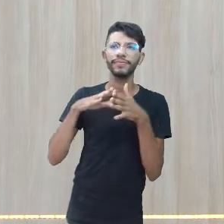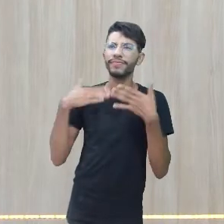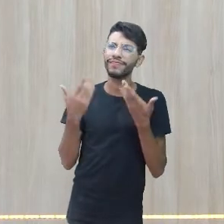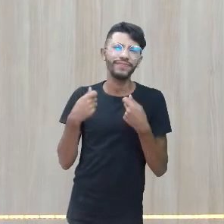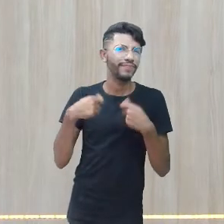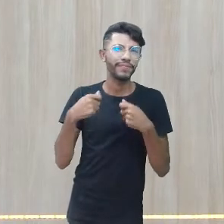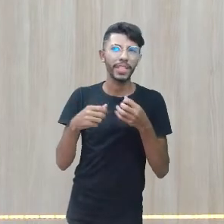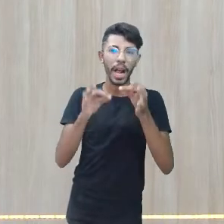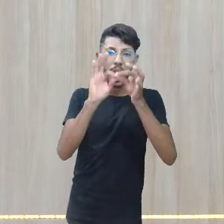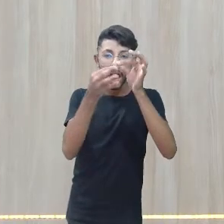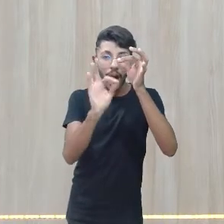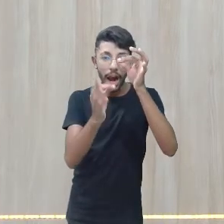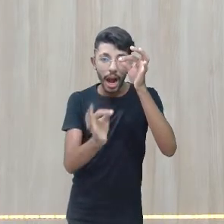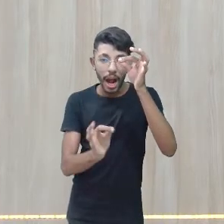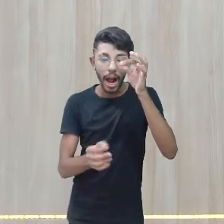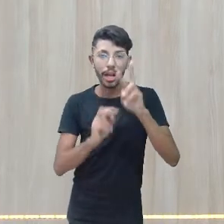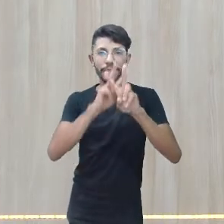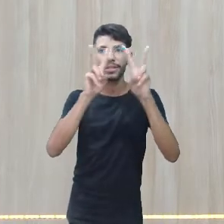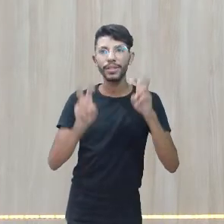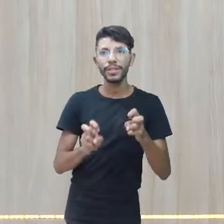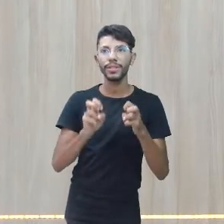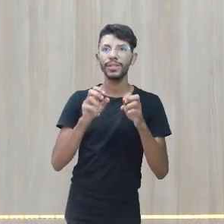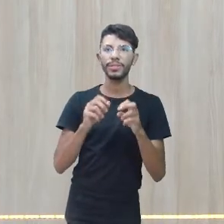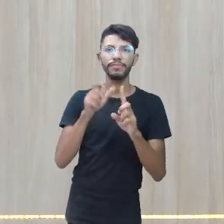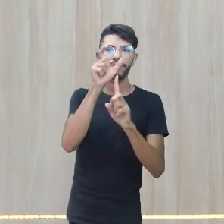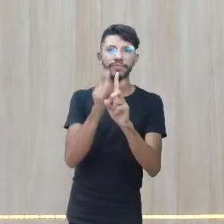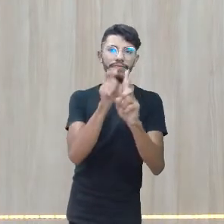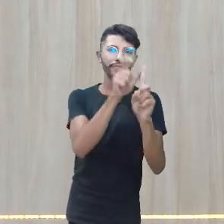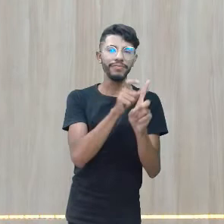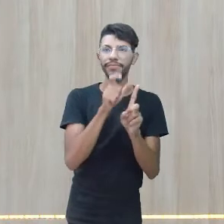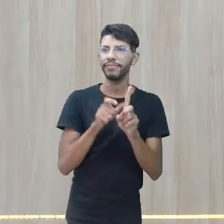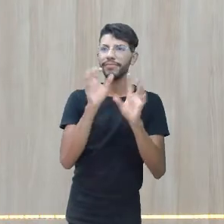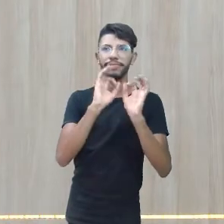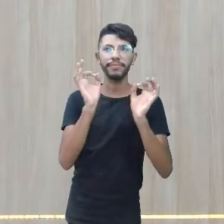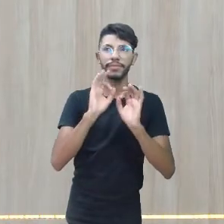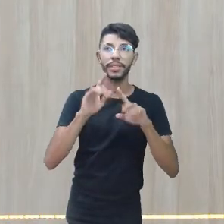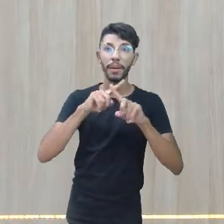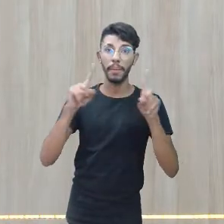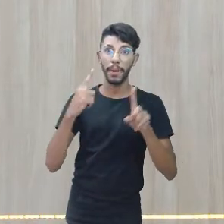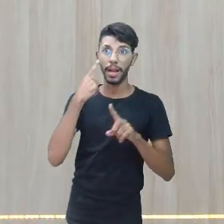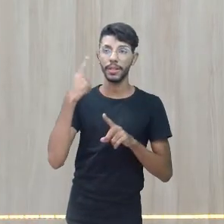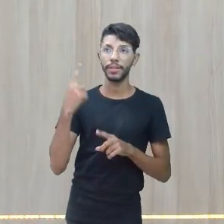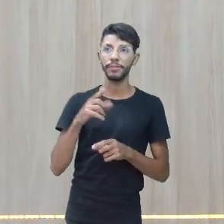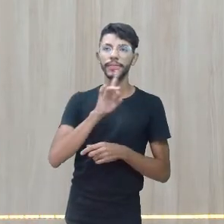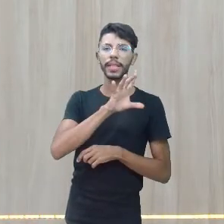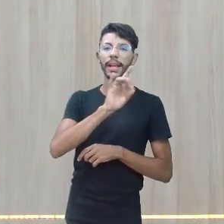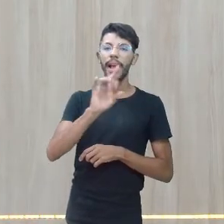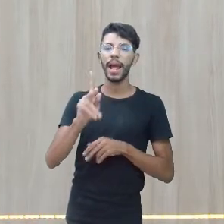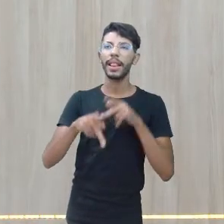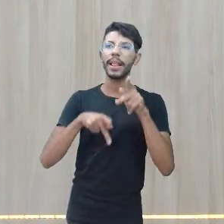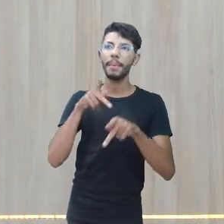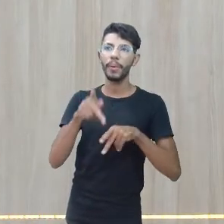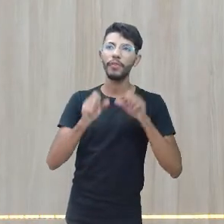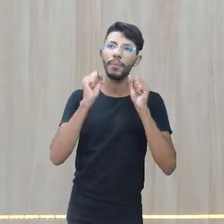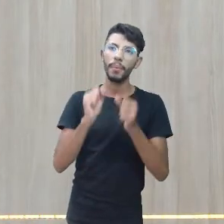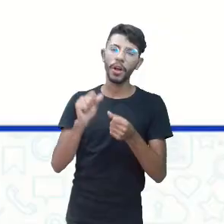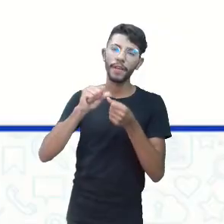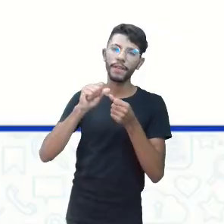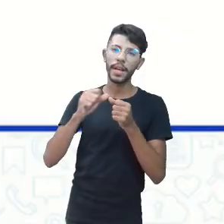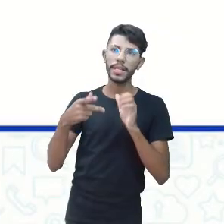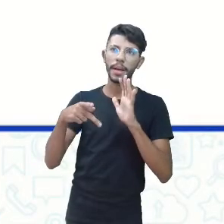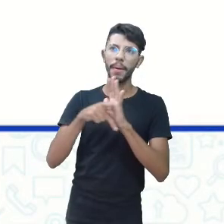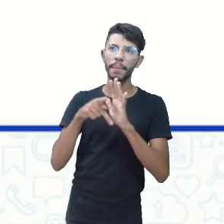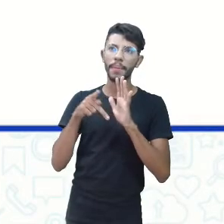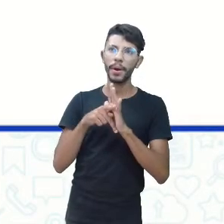explicar tanto, descrever tanto sobre esses personagens. Entretanto, cada povo pode fazer suas